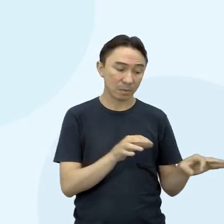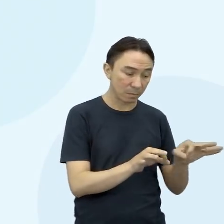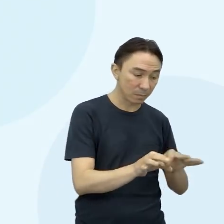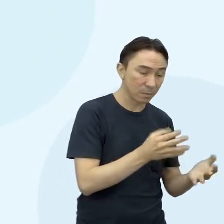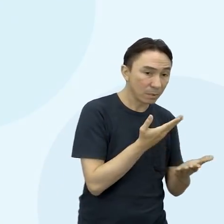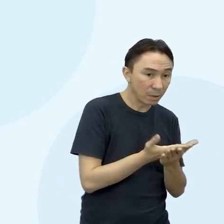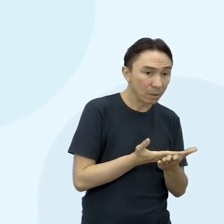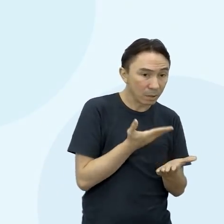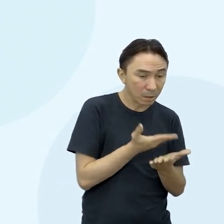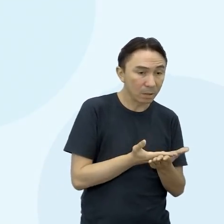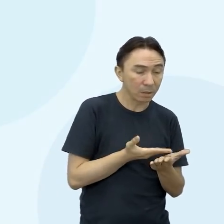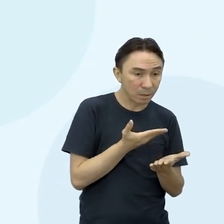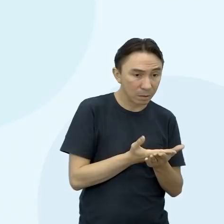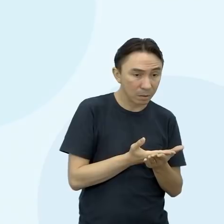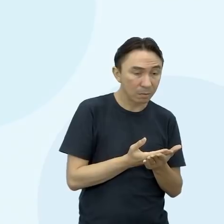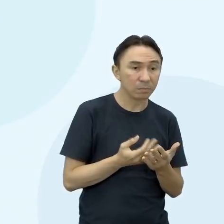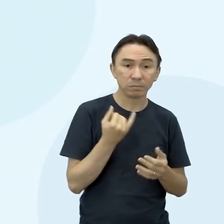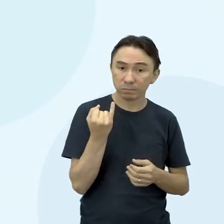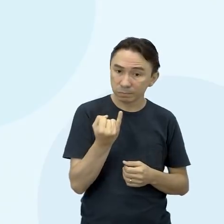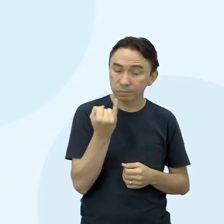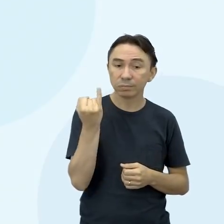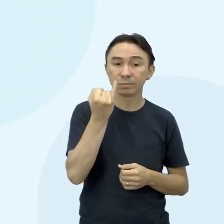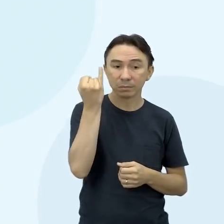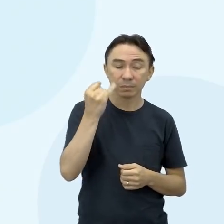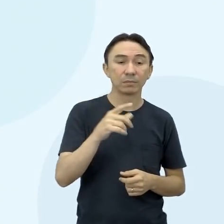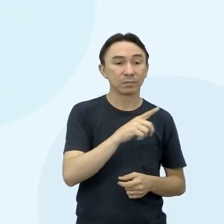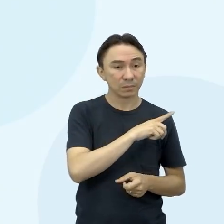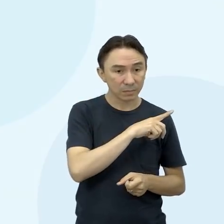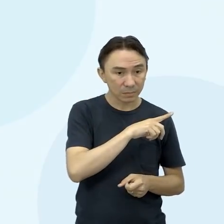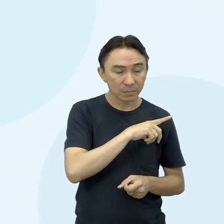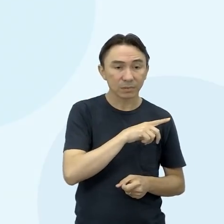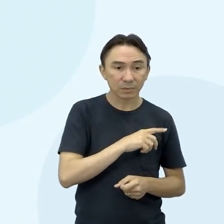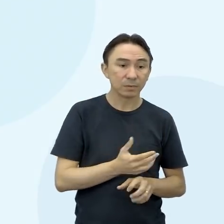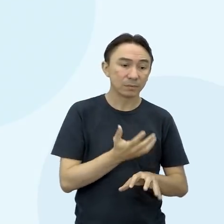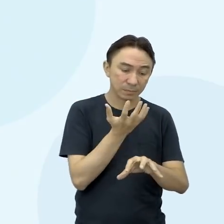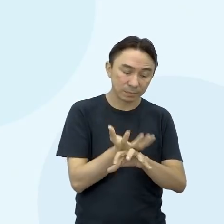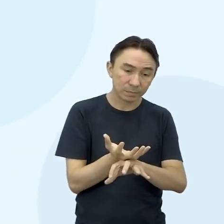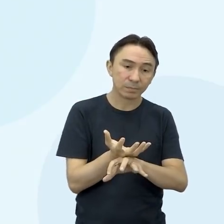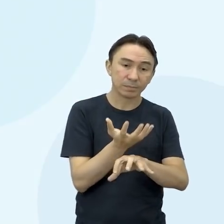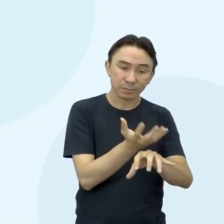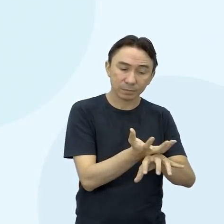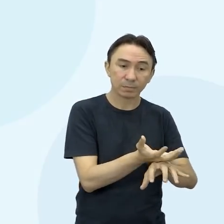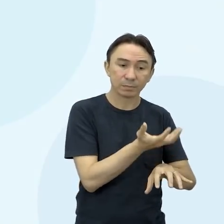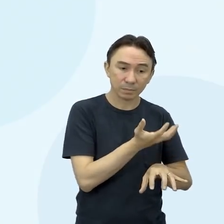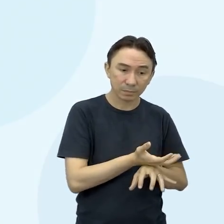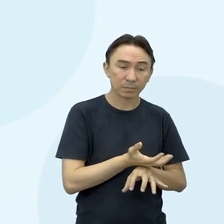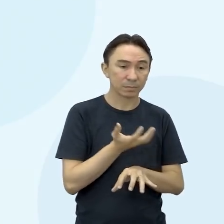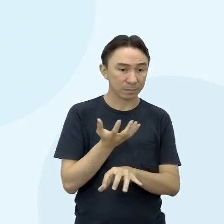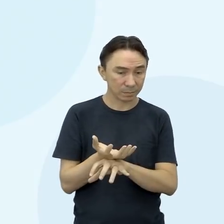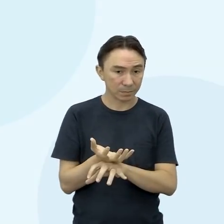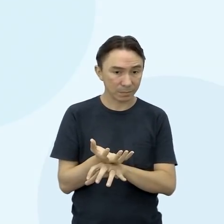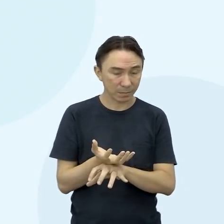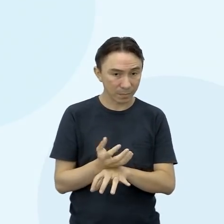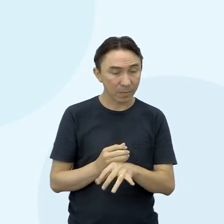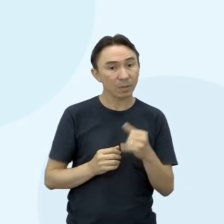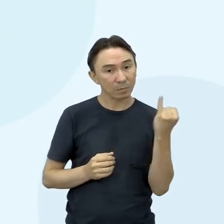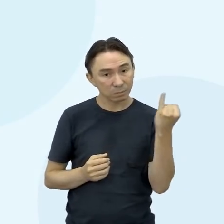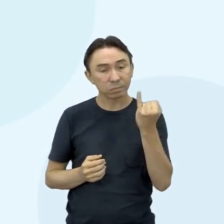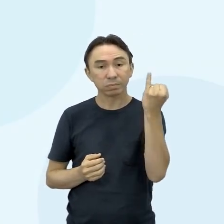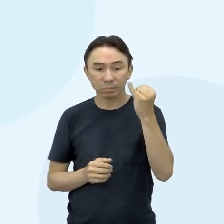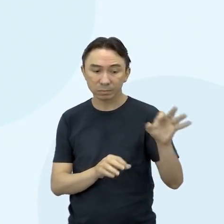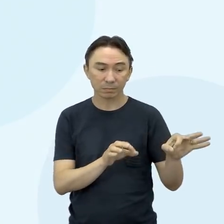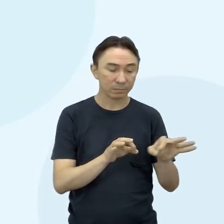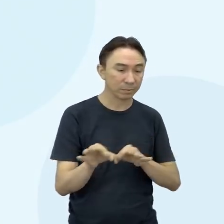curricular aconteça com todos os componentes. Então, é muito importante o planejamento, né,